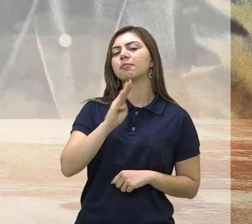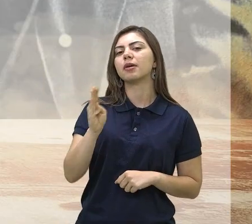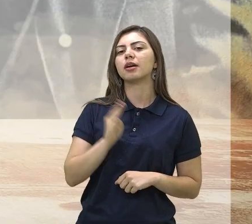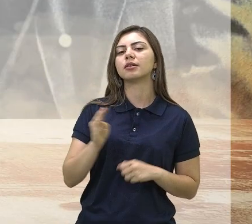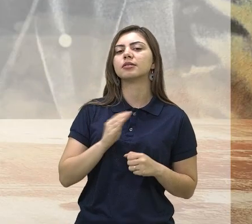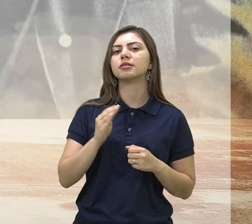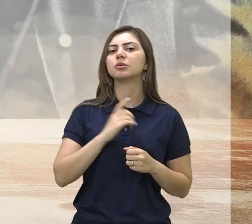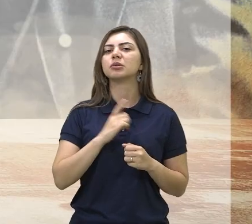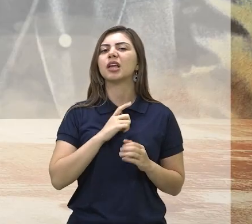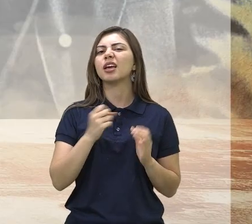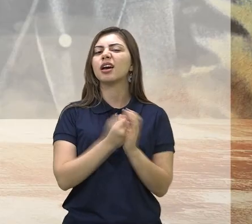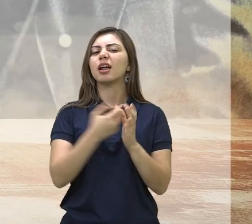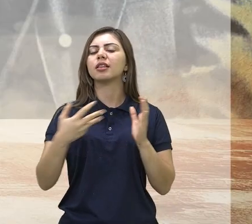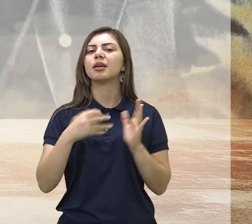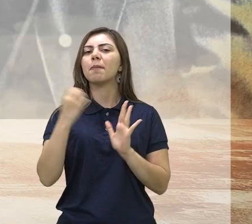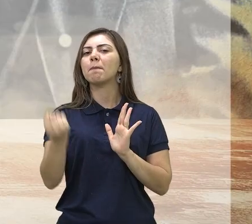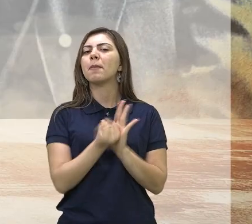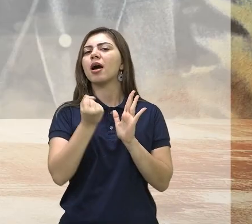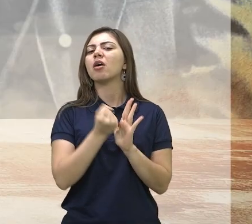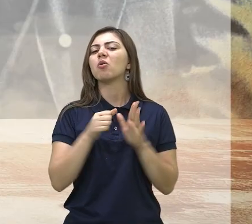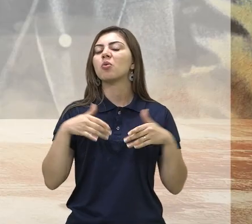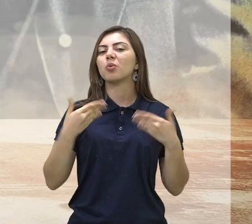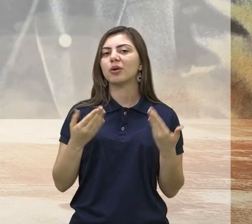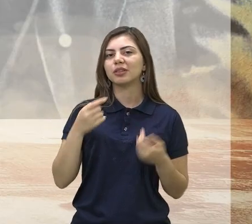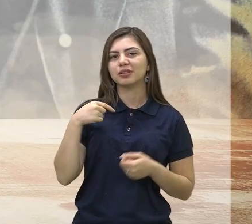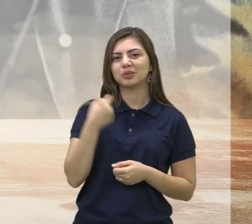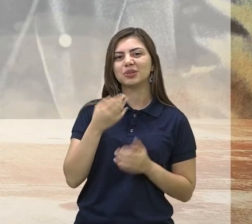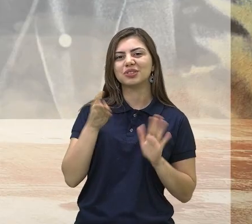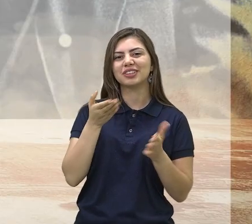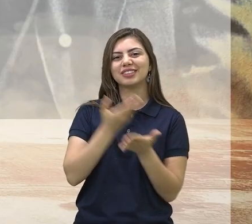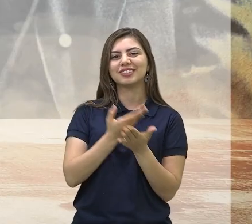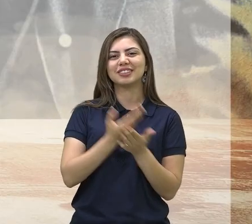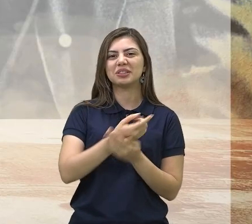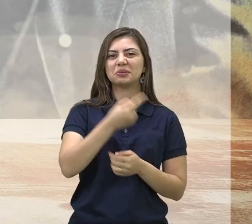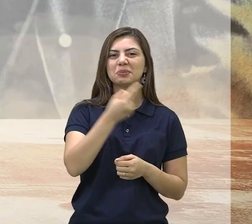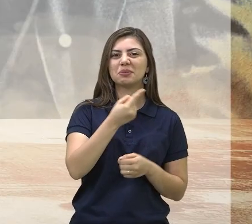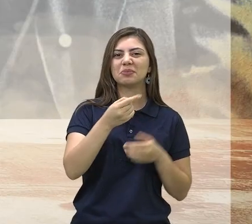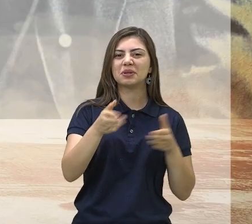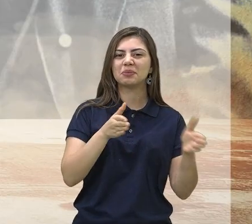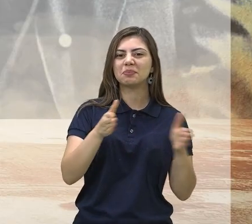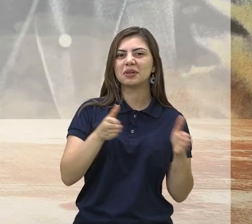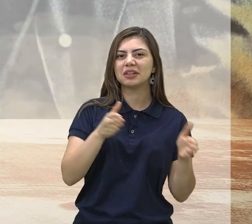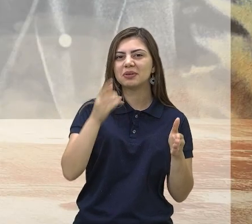por isso a gente viu que na primeira fase, nós vimos que era uma fase o quê? Mais